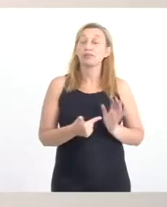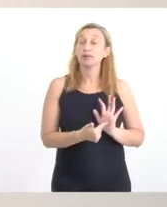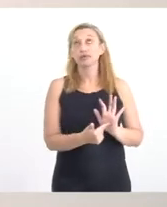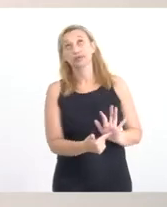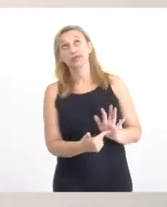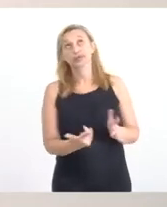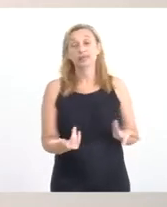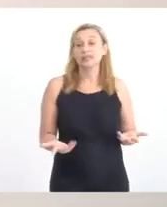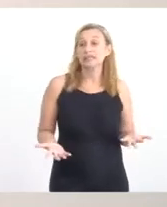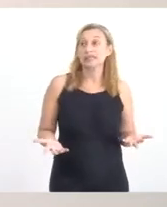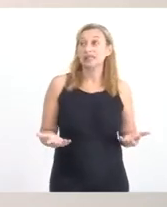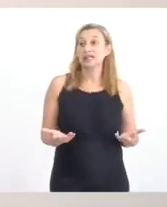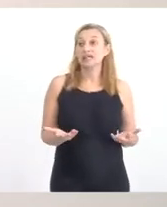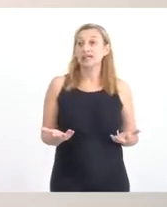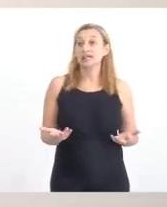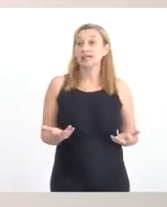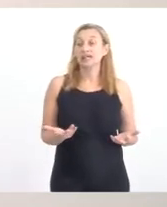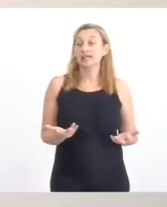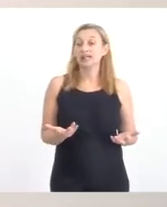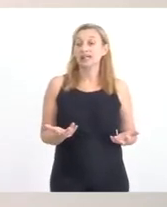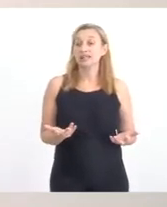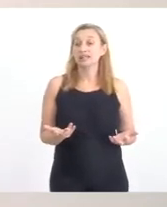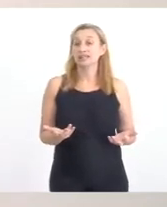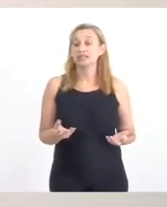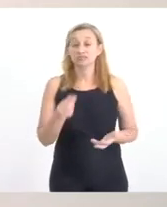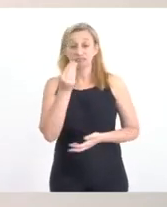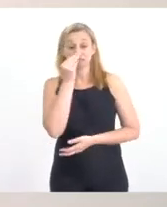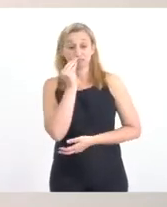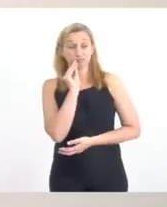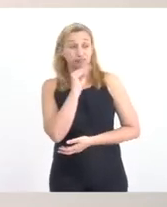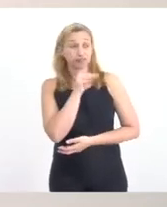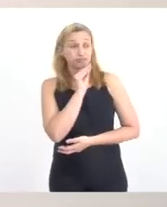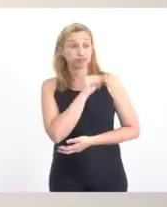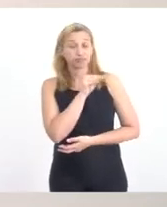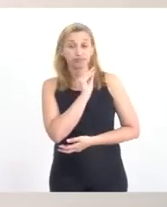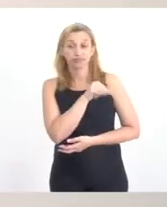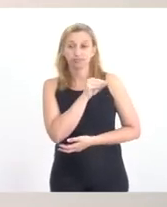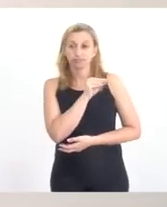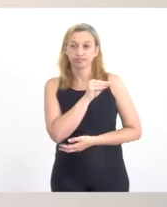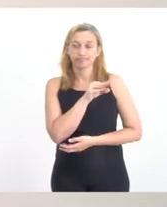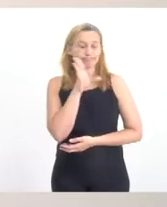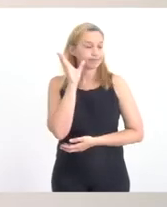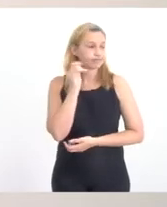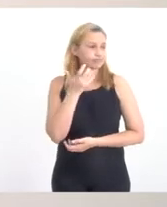mostra completamente é inábil desinteressados